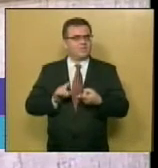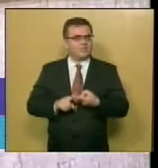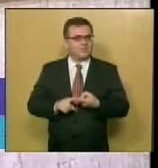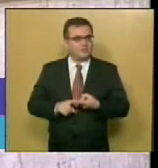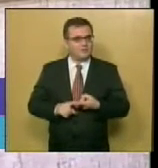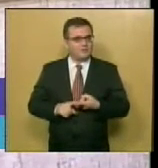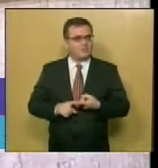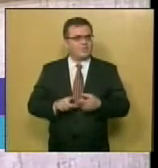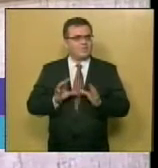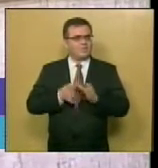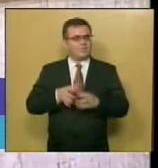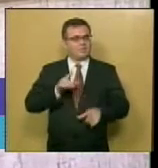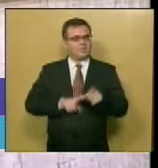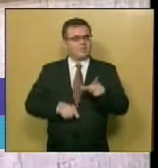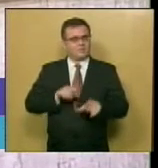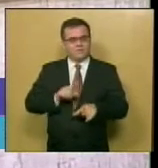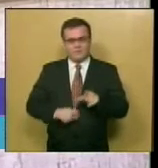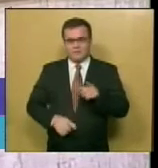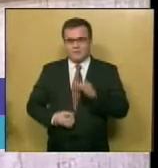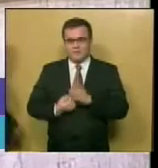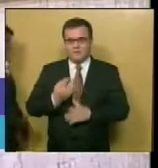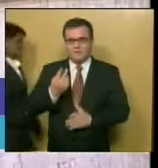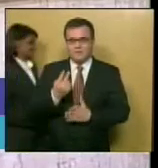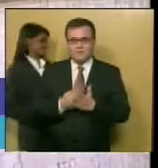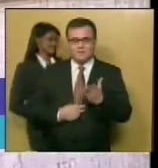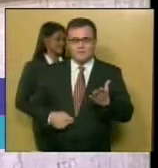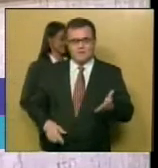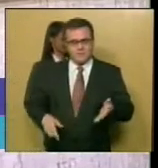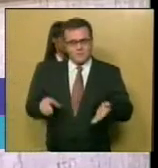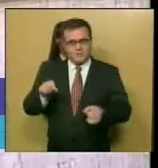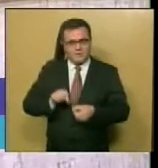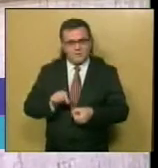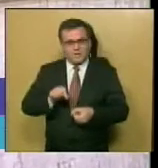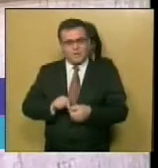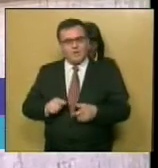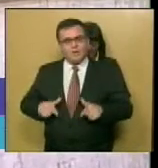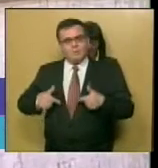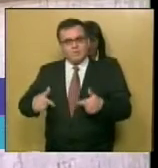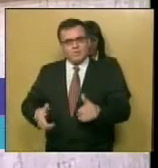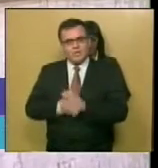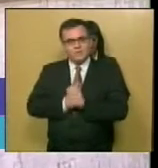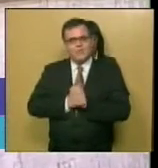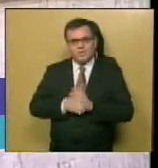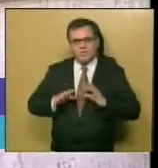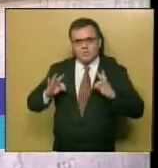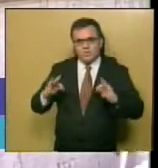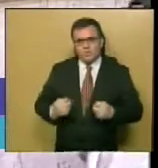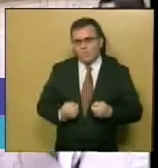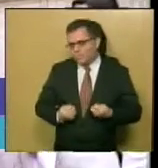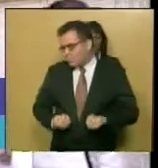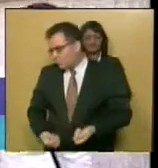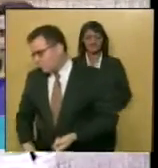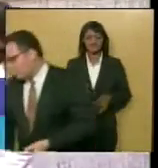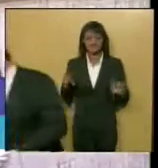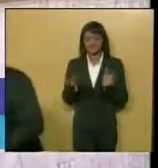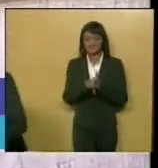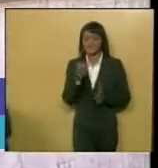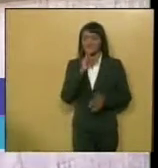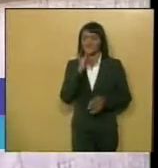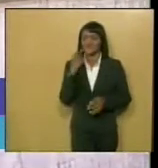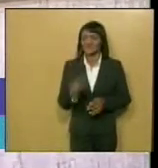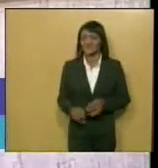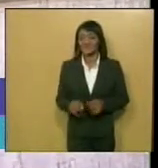a Academia de Letras, né? Criamos o projeto Realizadores, onde vamos homenagear filhos dessa terra, que fizeram